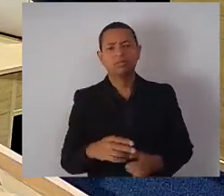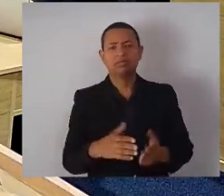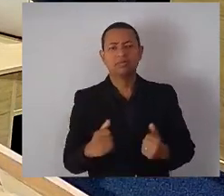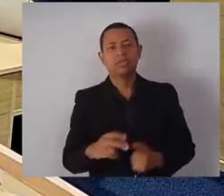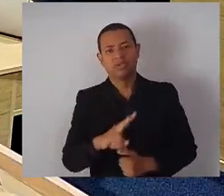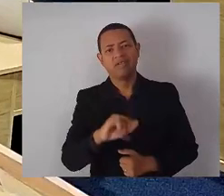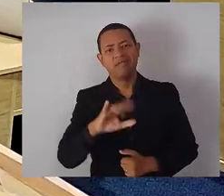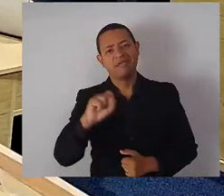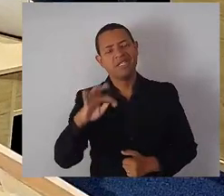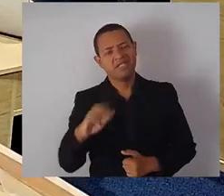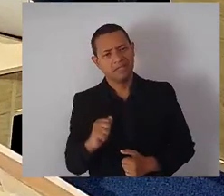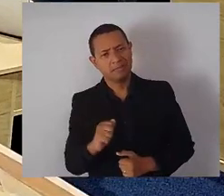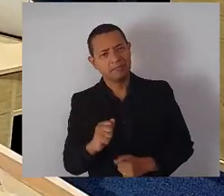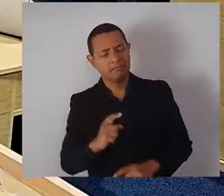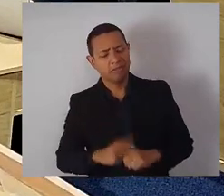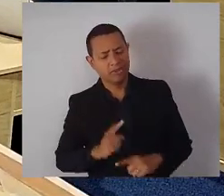pouco